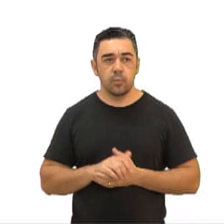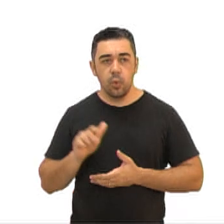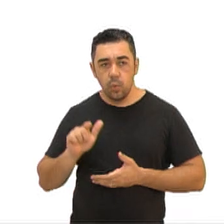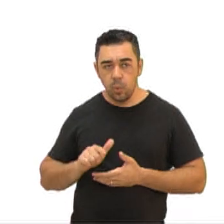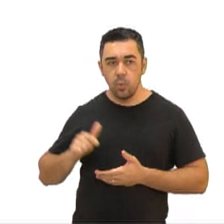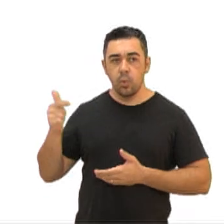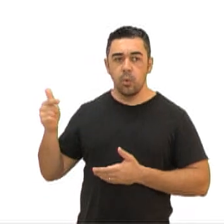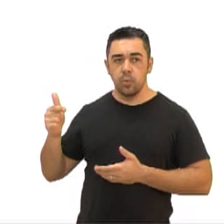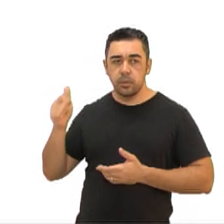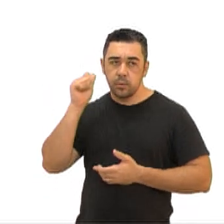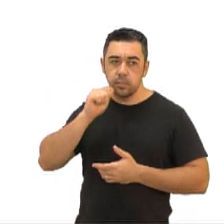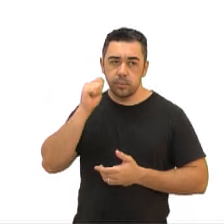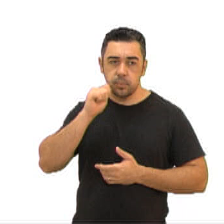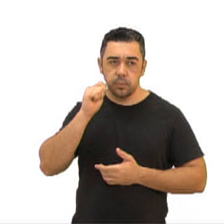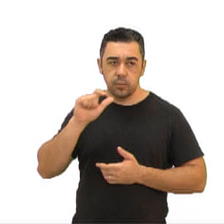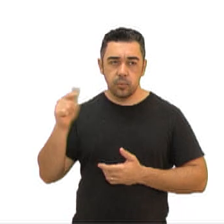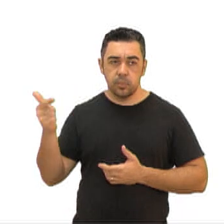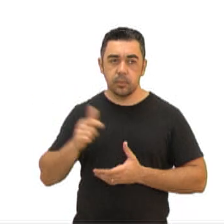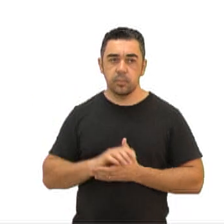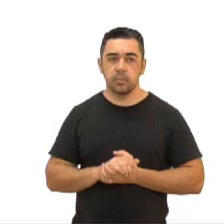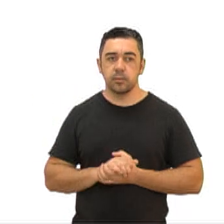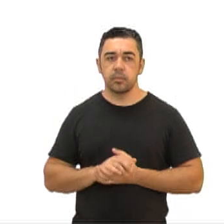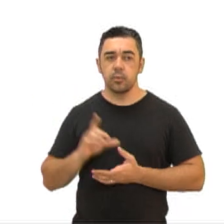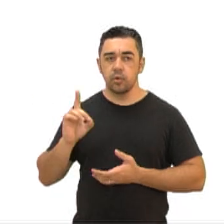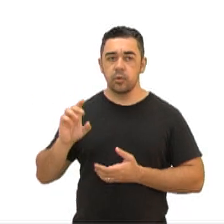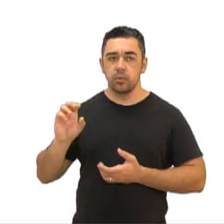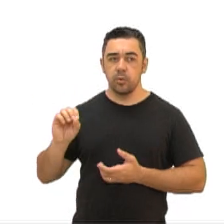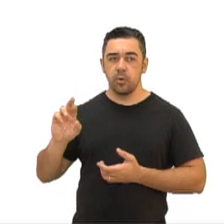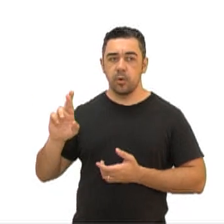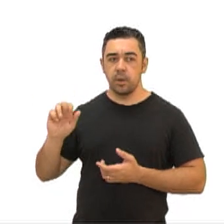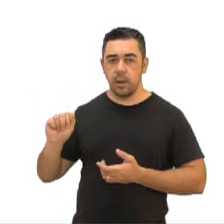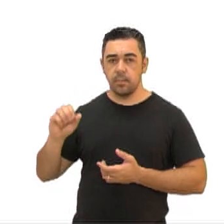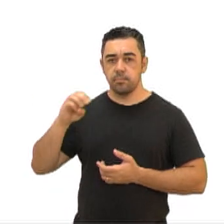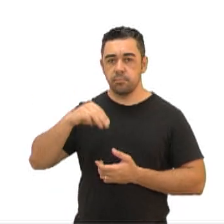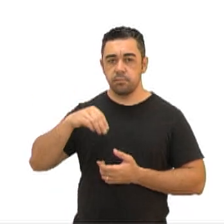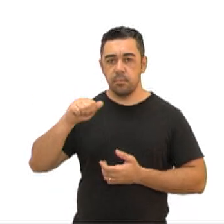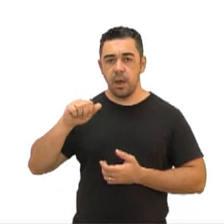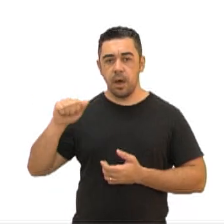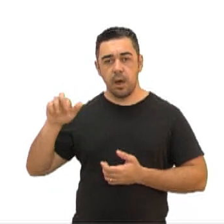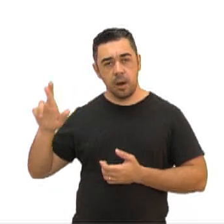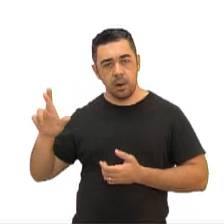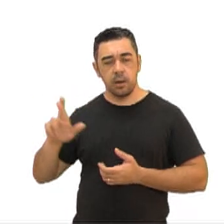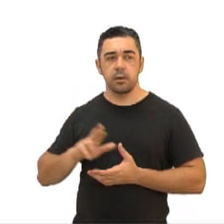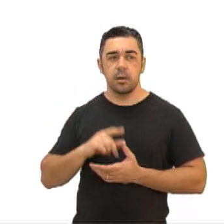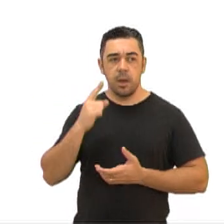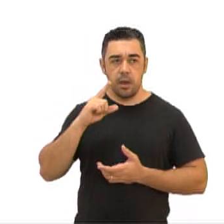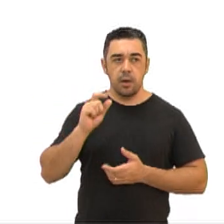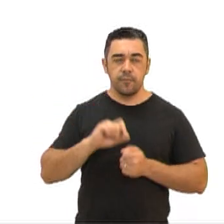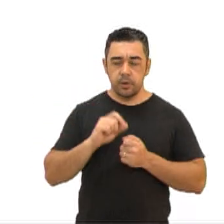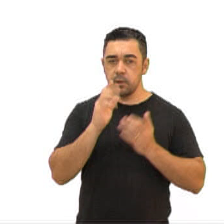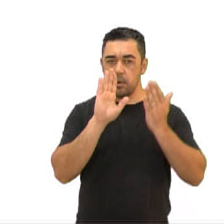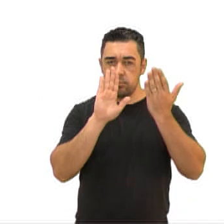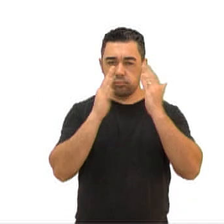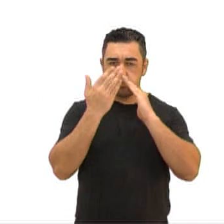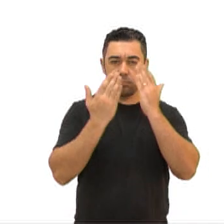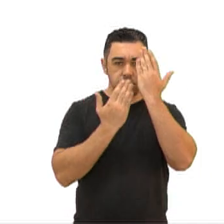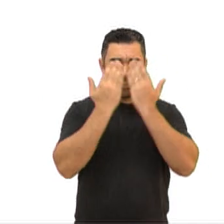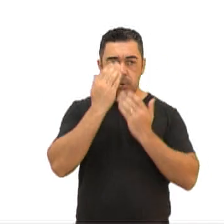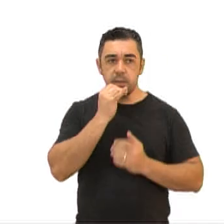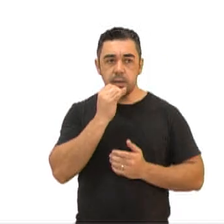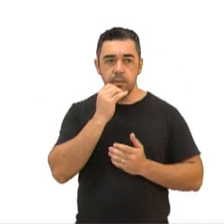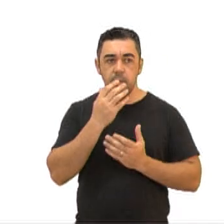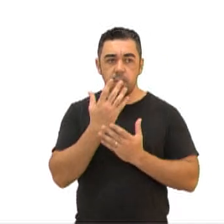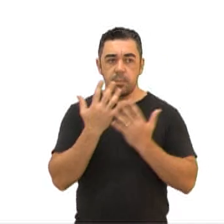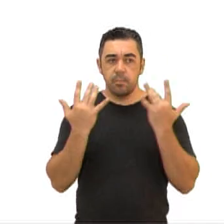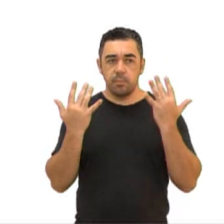Outra imagem de uma mulher. Percebam que ele deformava muito a imagem para chegar no que ele queria. Por exemplo, a mão dela